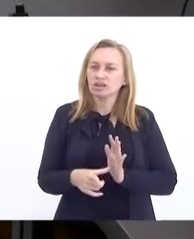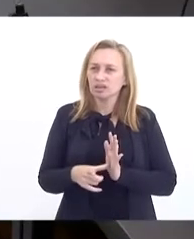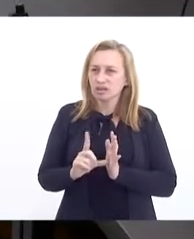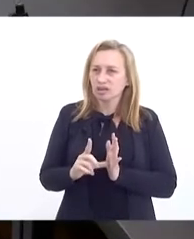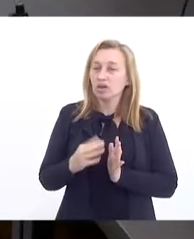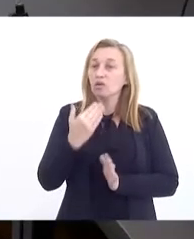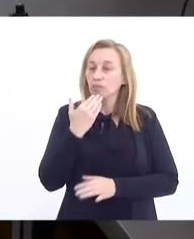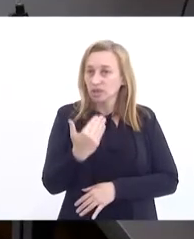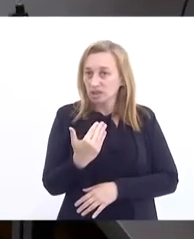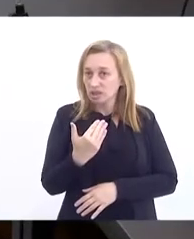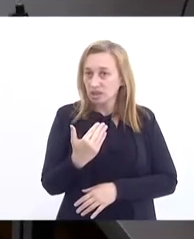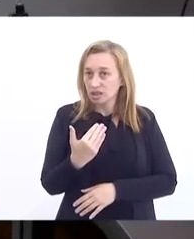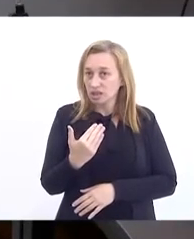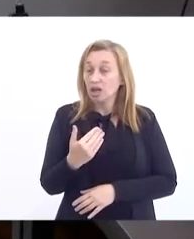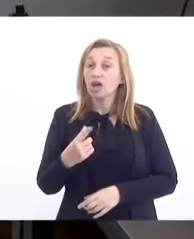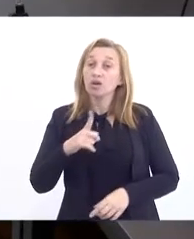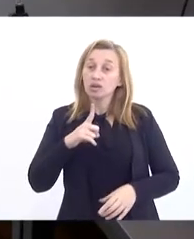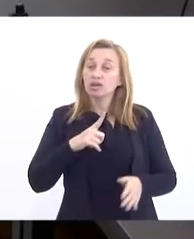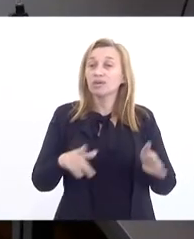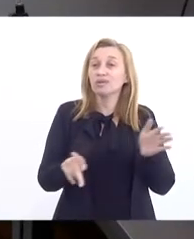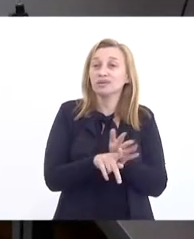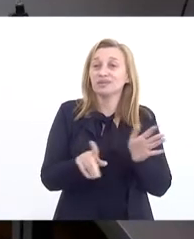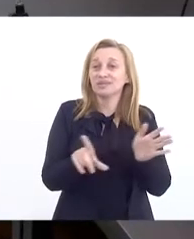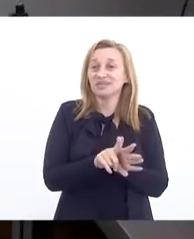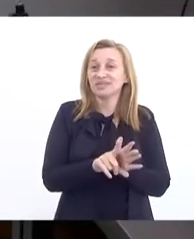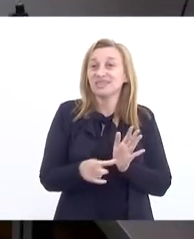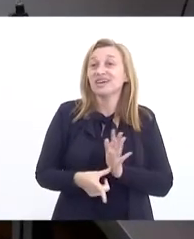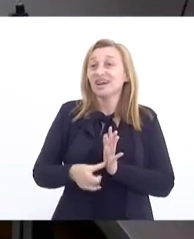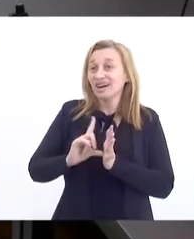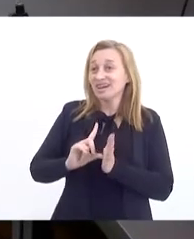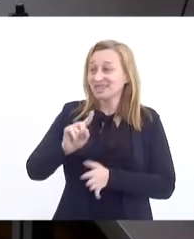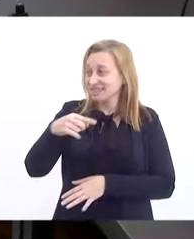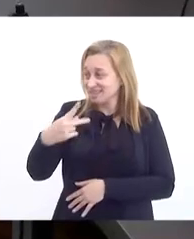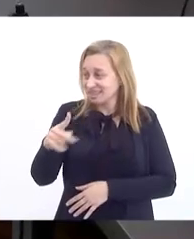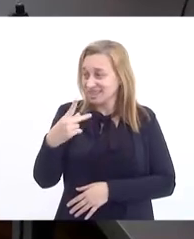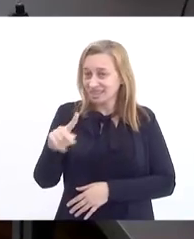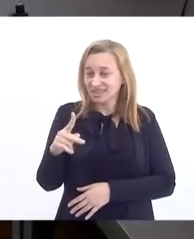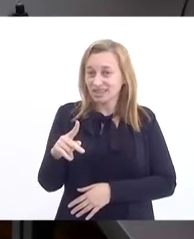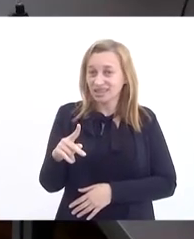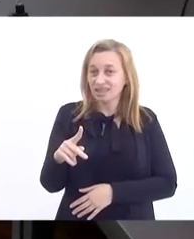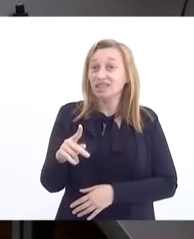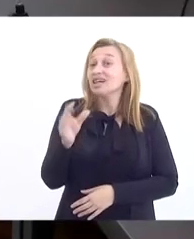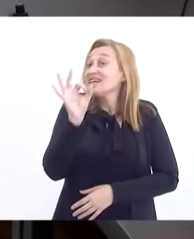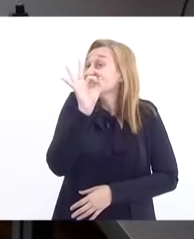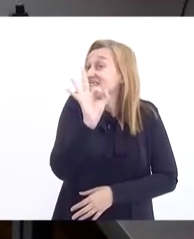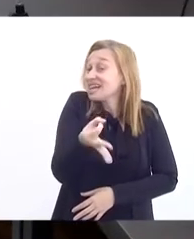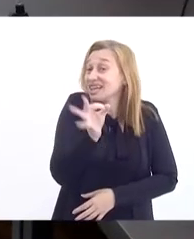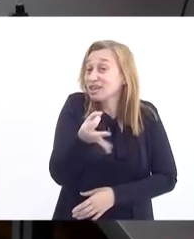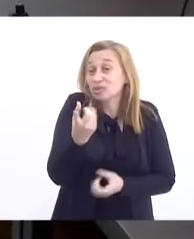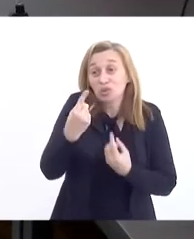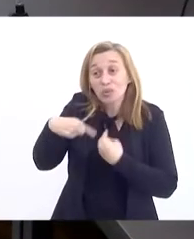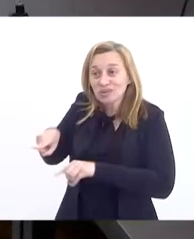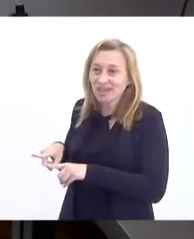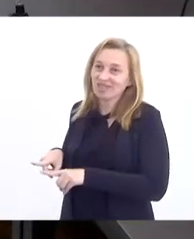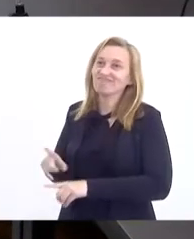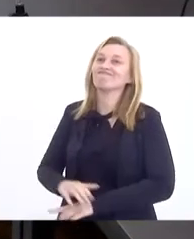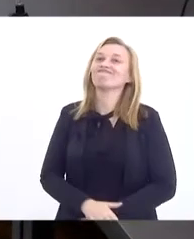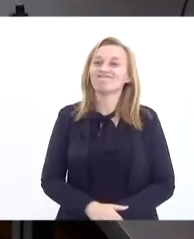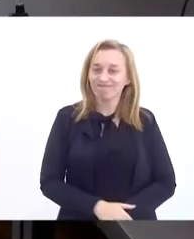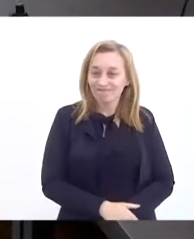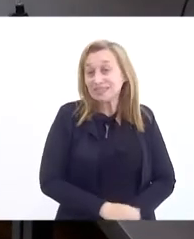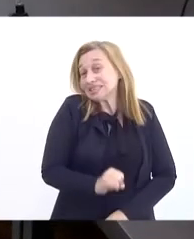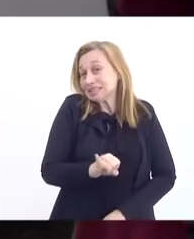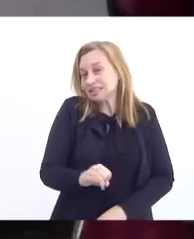pedir vista, que eu tenho um projeto de lei antes desse, que é exatamente o oposto. Se